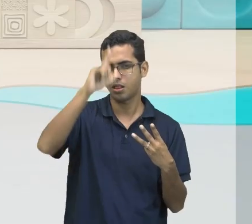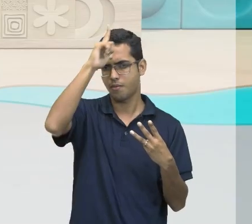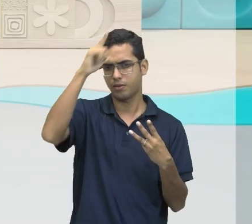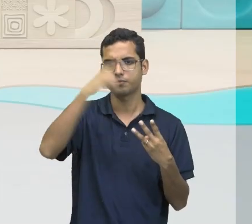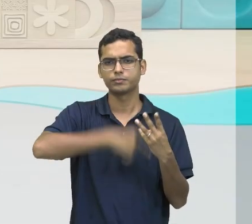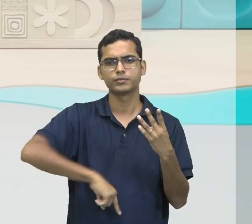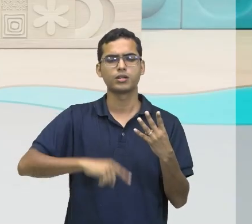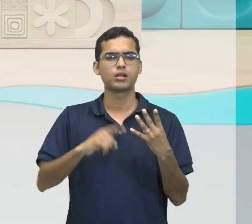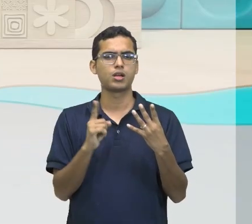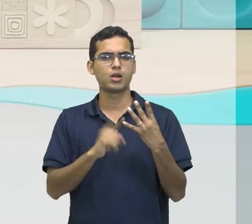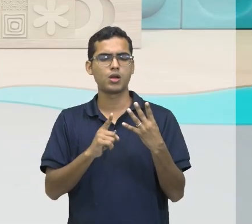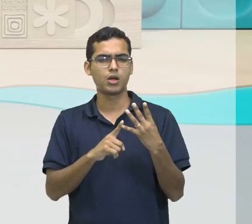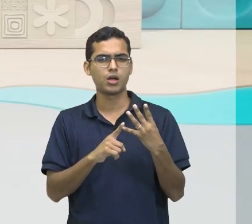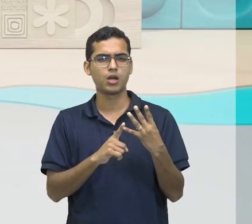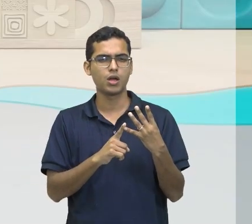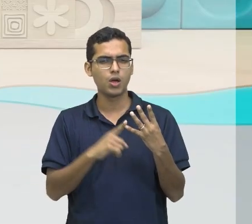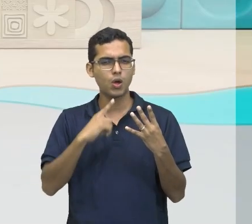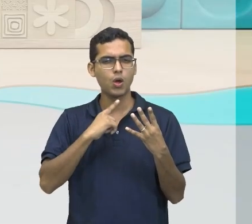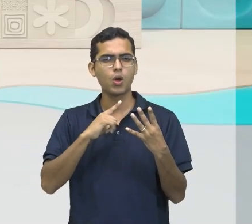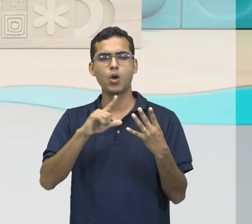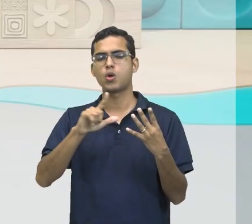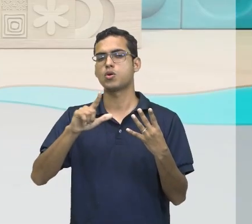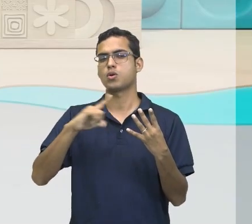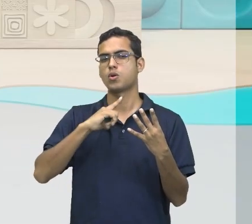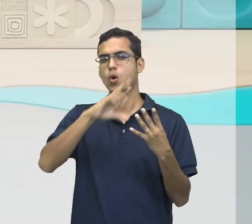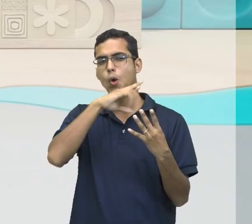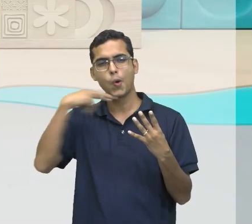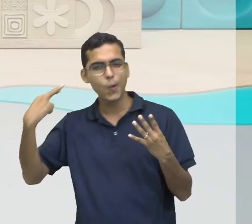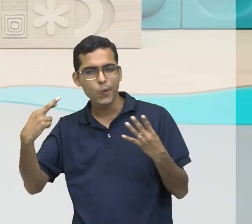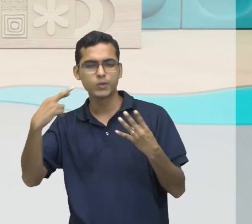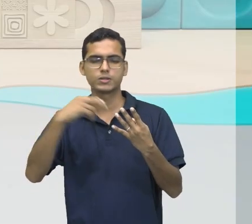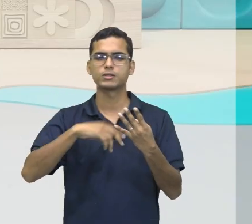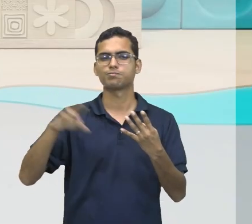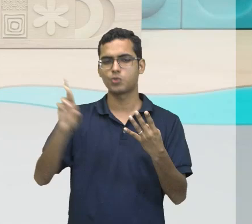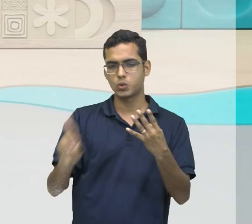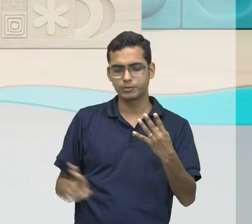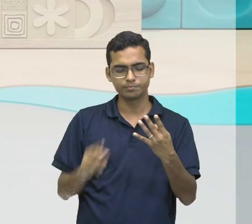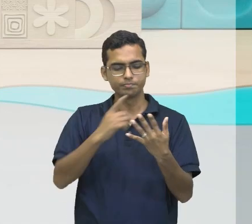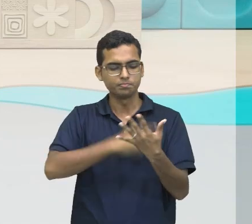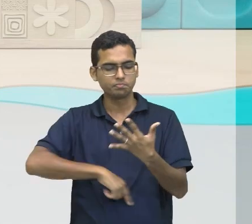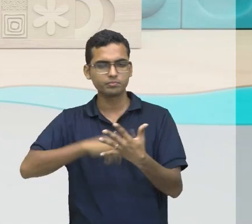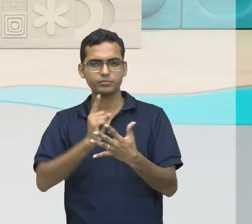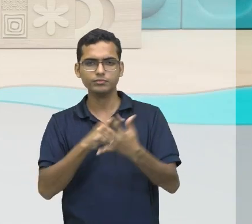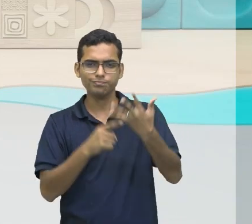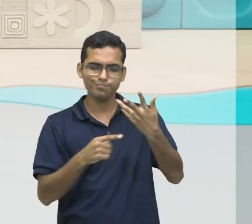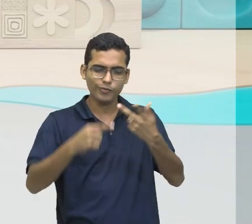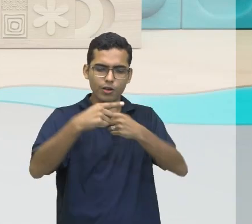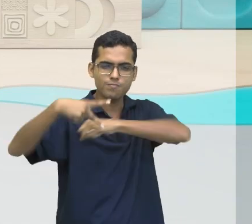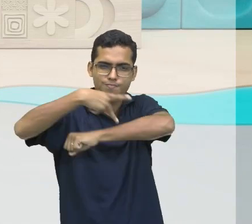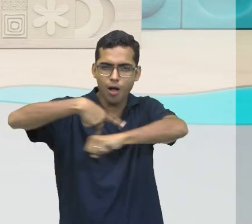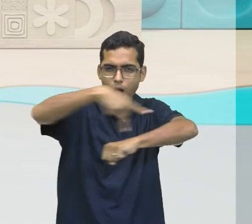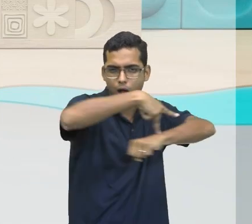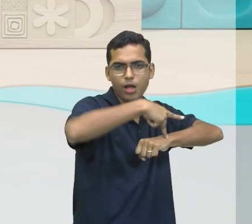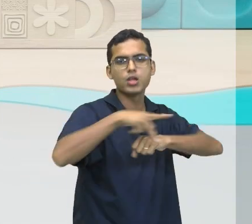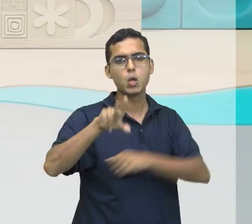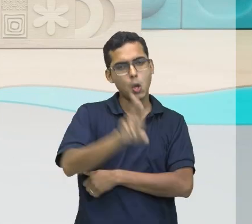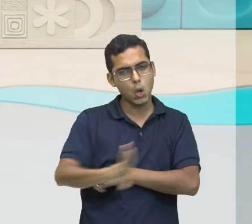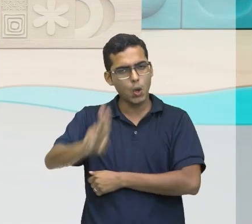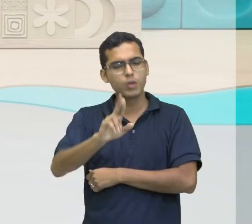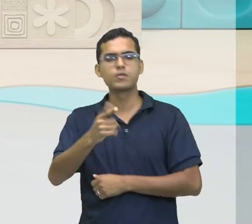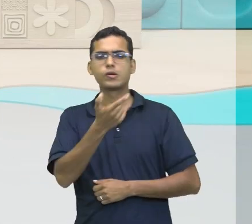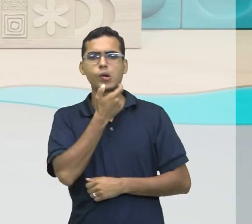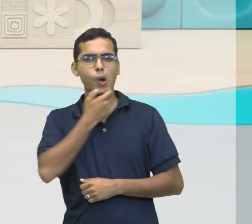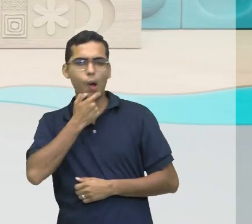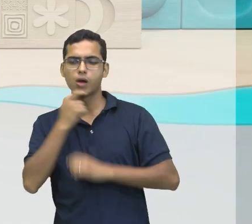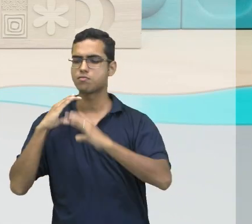e ali, and most of the world, e maior parte do mundo, então, fala esse tipo aqui, que é o Expanded Circle. São aqueles países